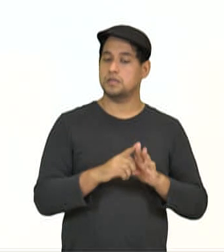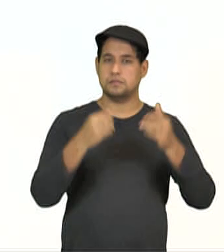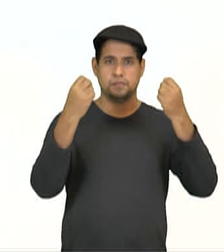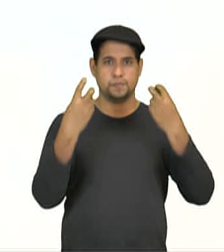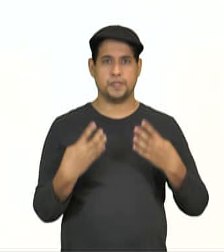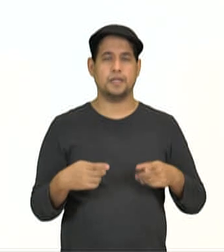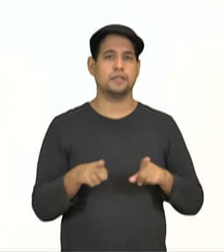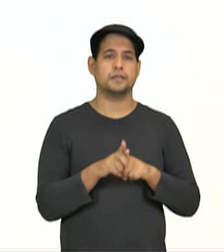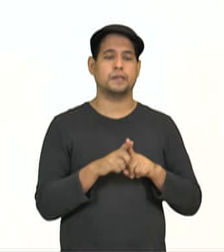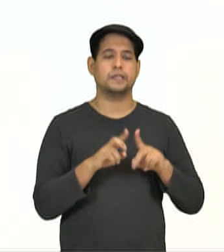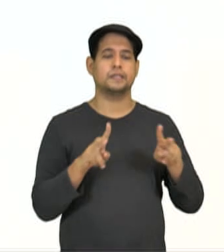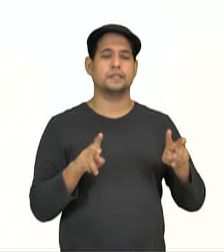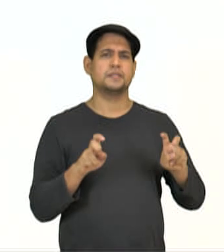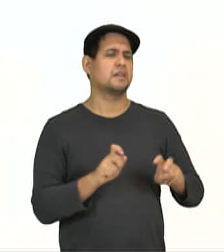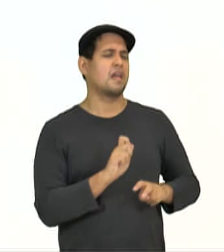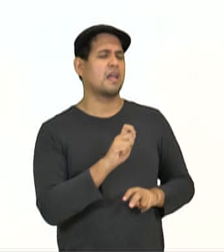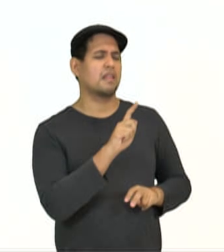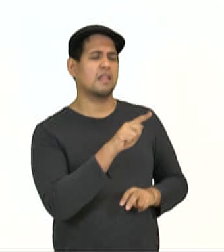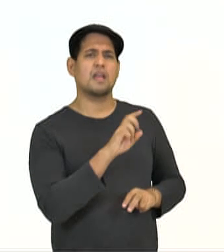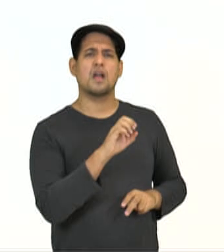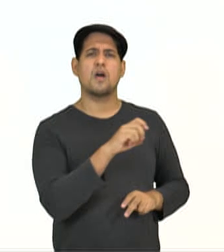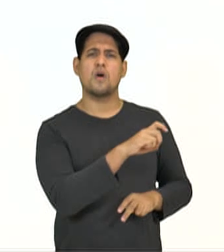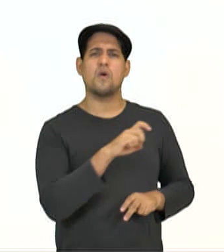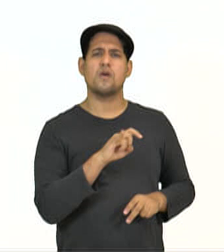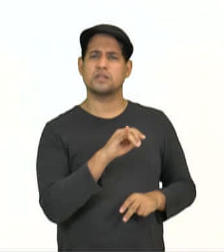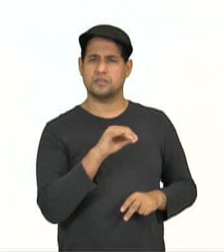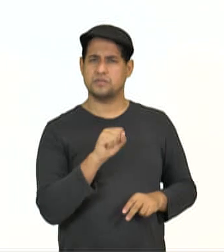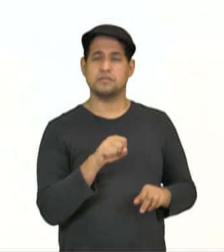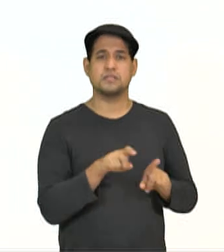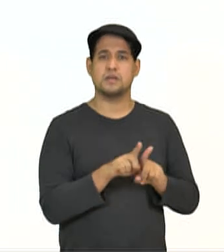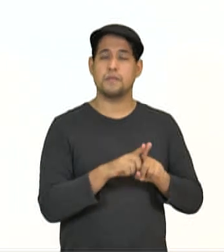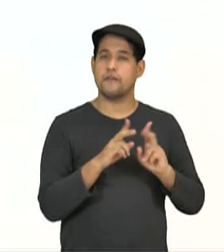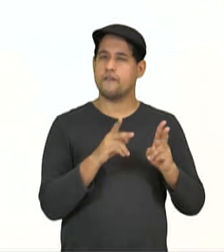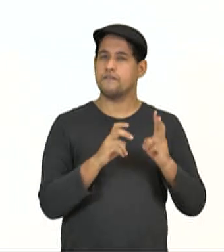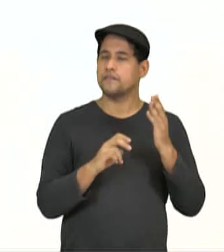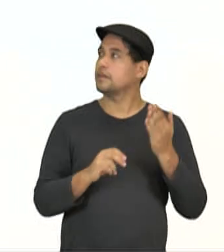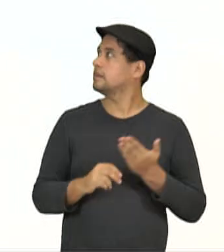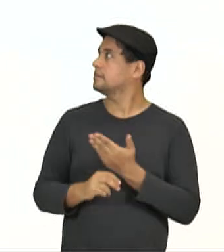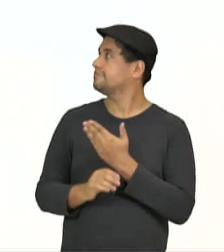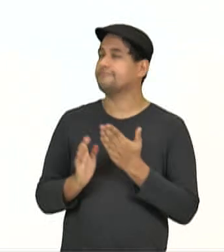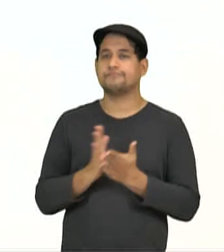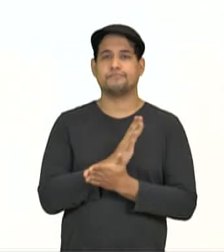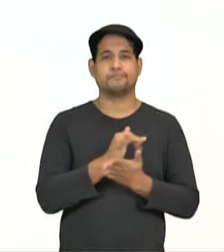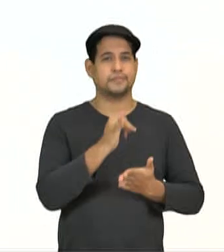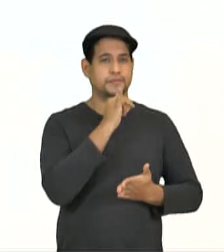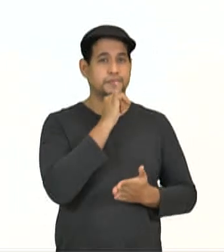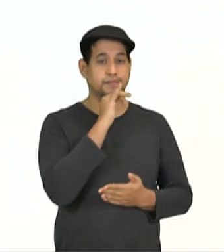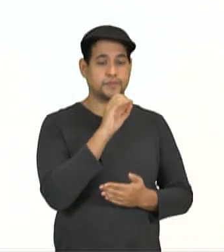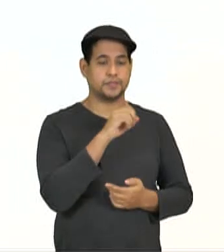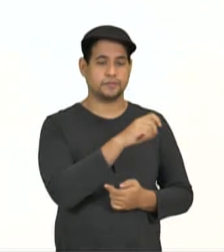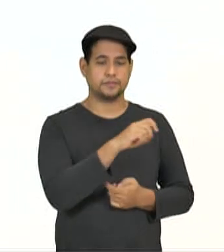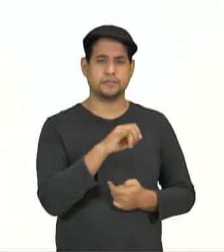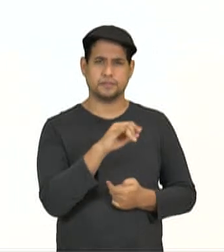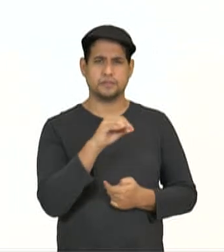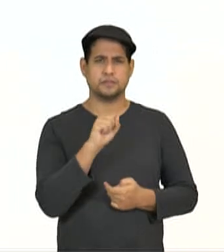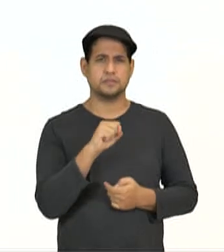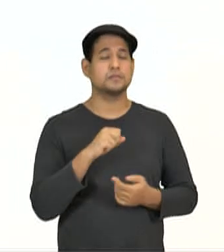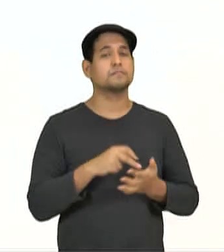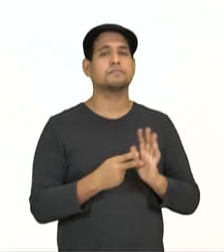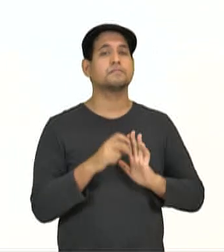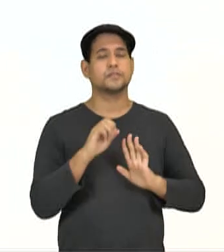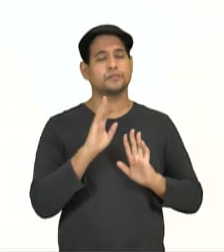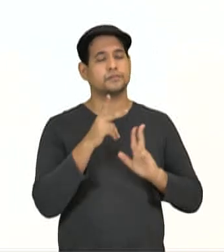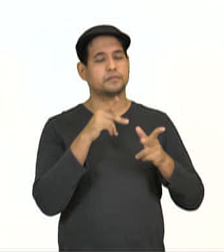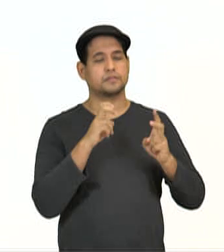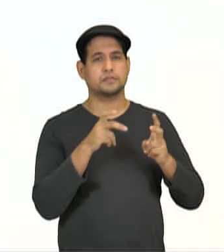a respeito de quem são os óxidos nesse vídeo, dá uma olhada aqui em alguns exemplos de óxidos que certamente você já